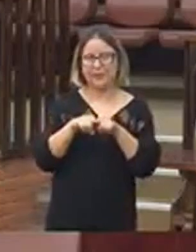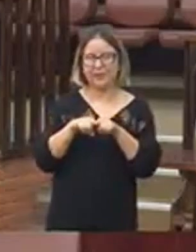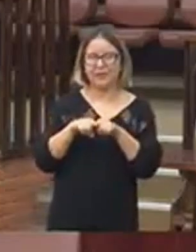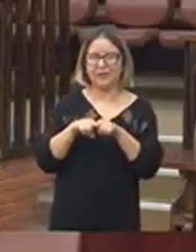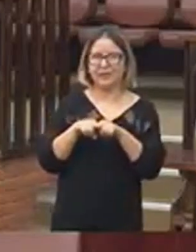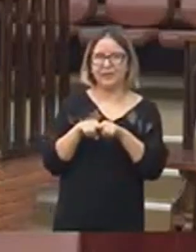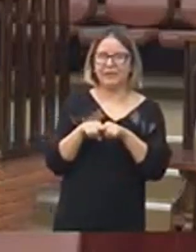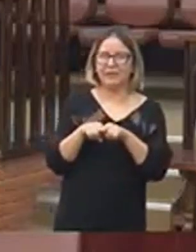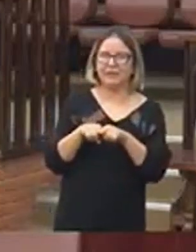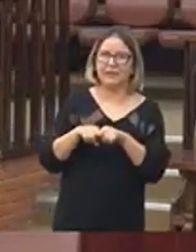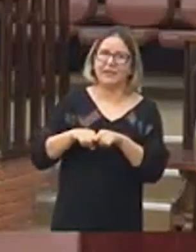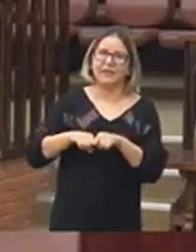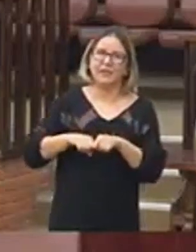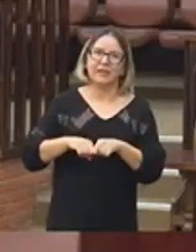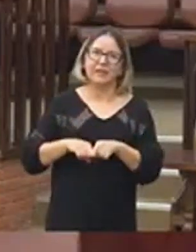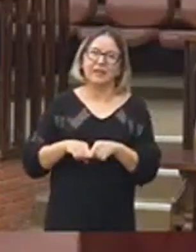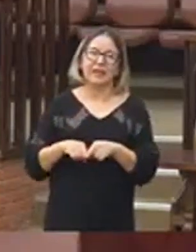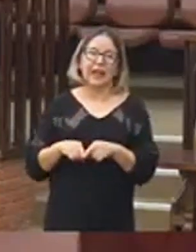cura.